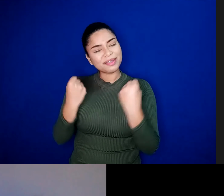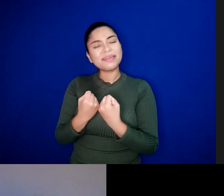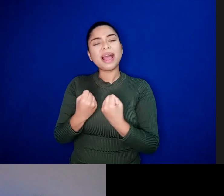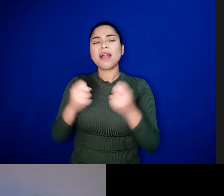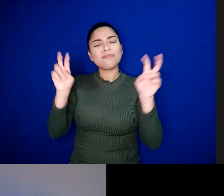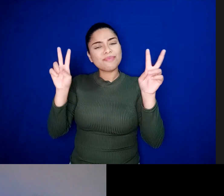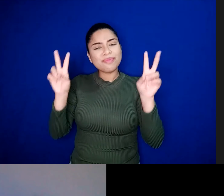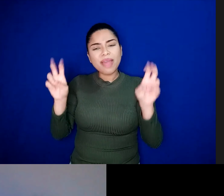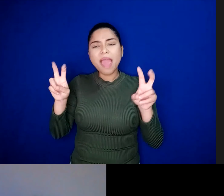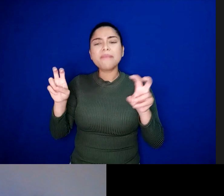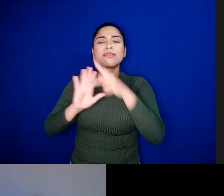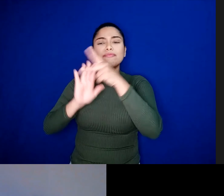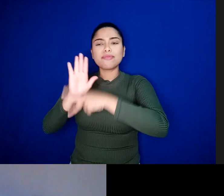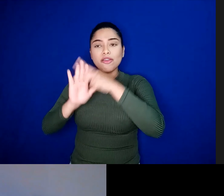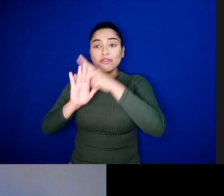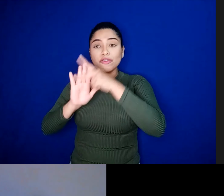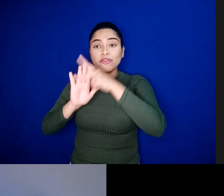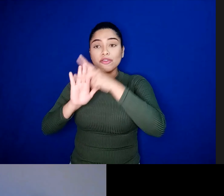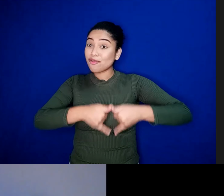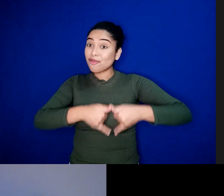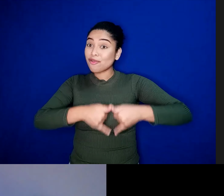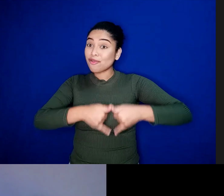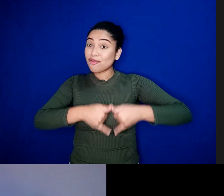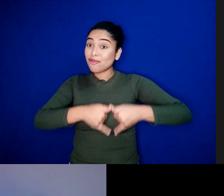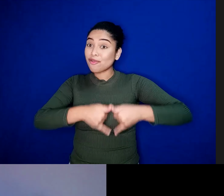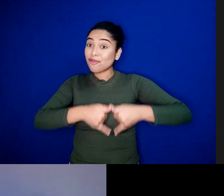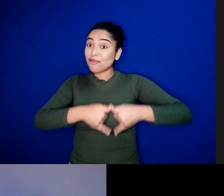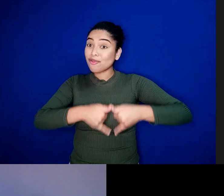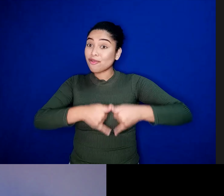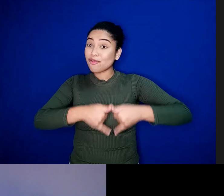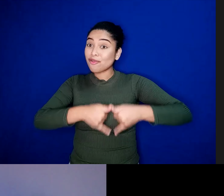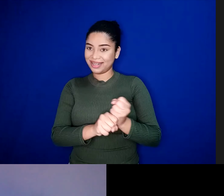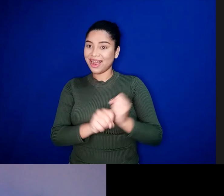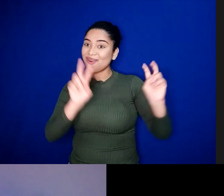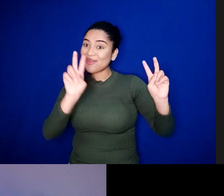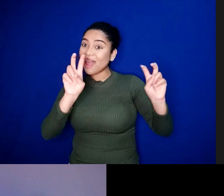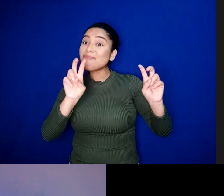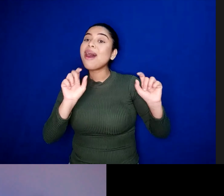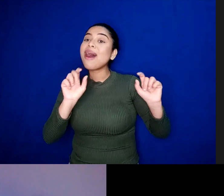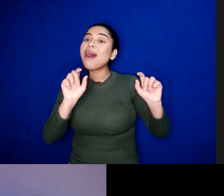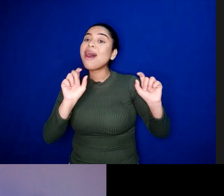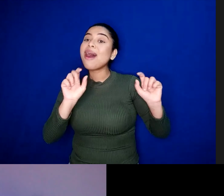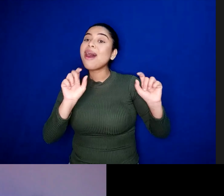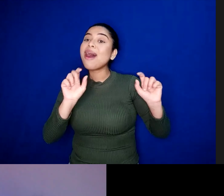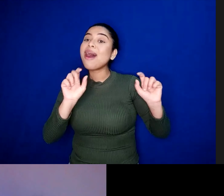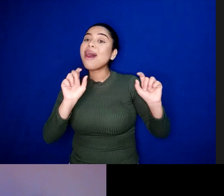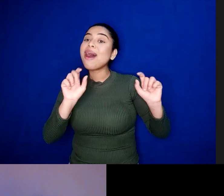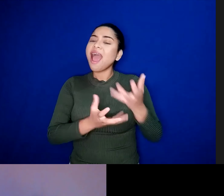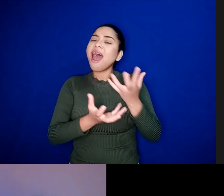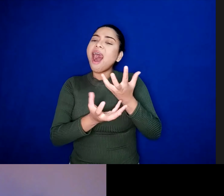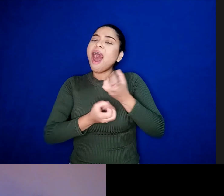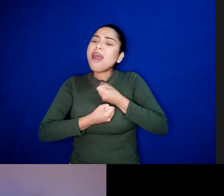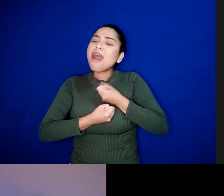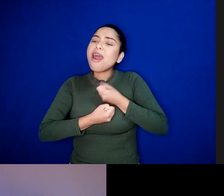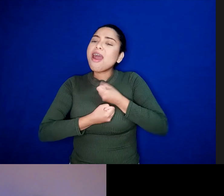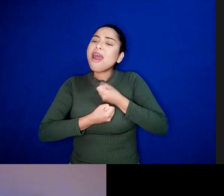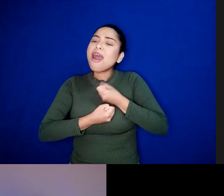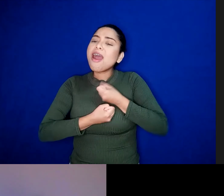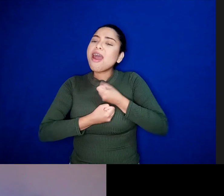tema do projeto do prêmio desse ano é da Leroy te acolher o quanto a gente não só